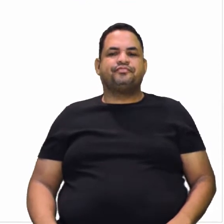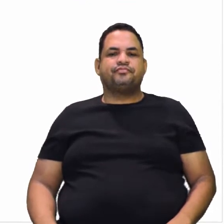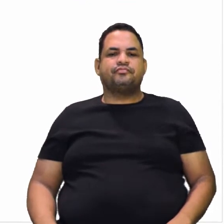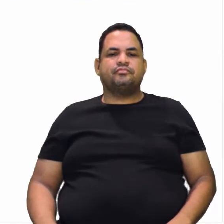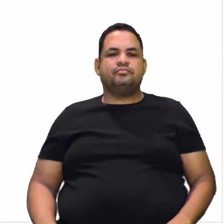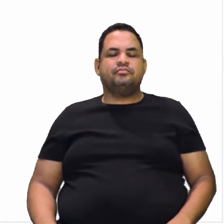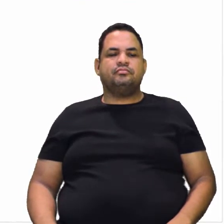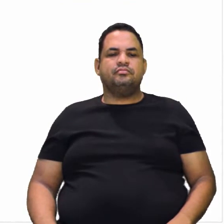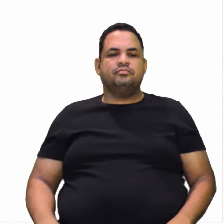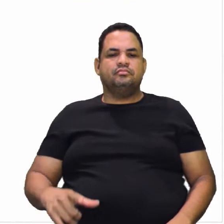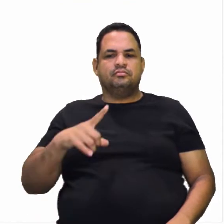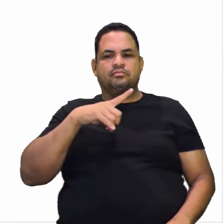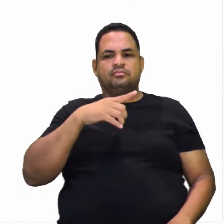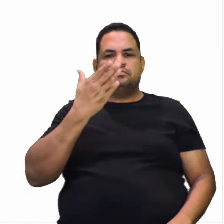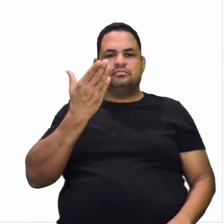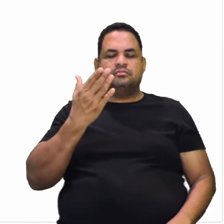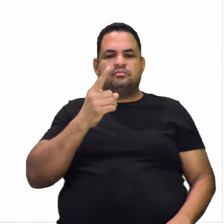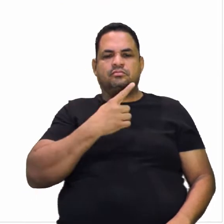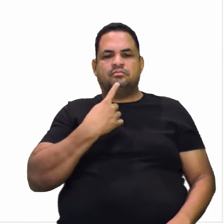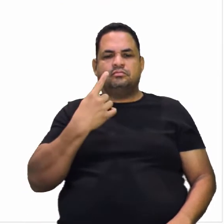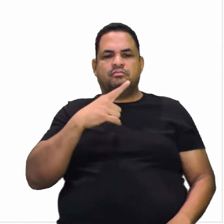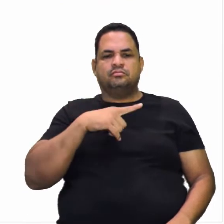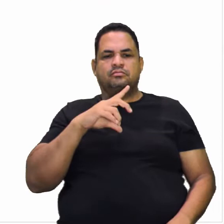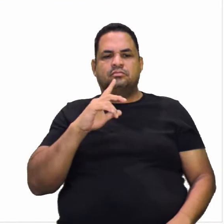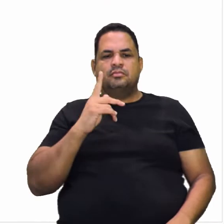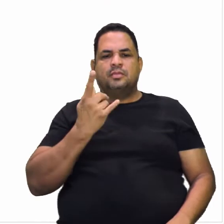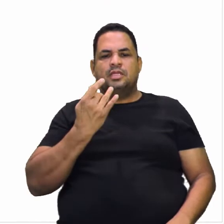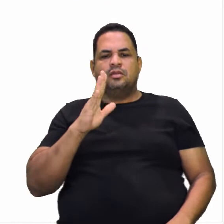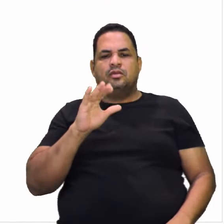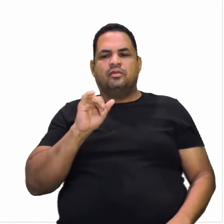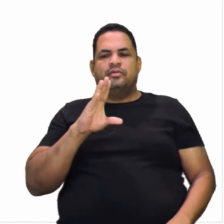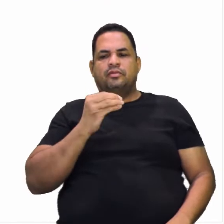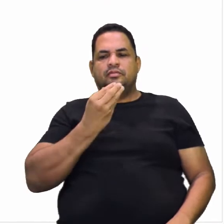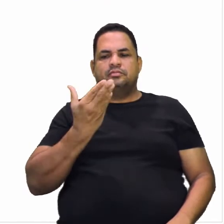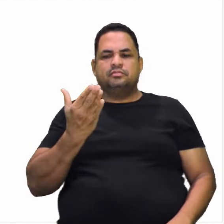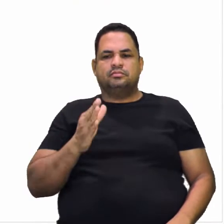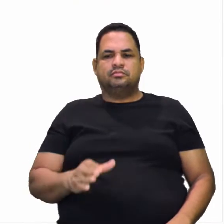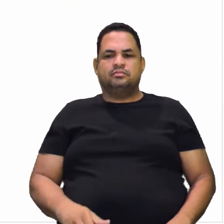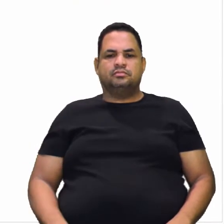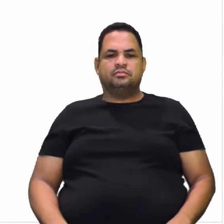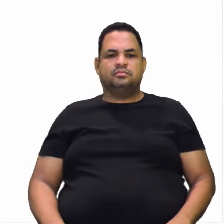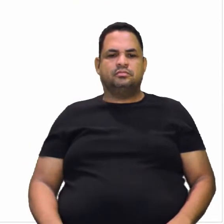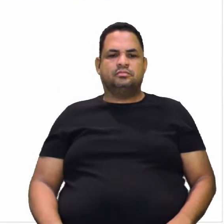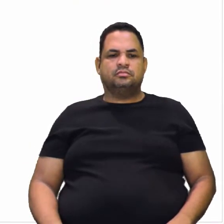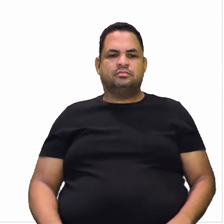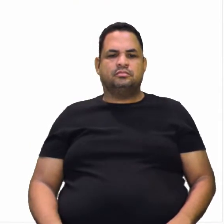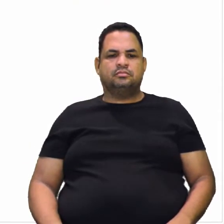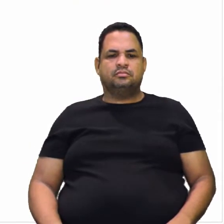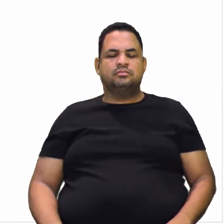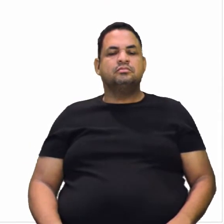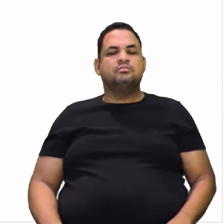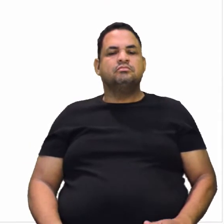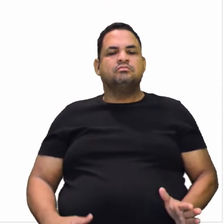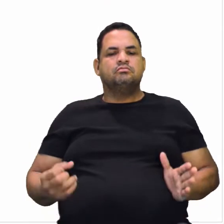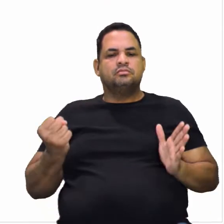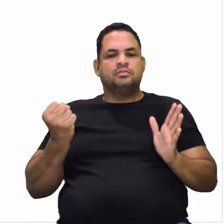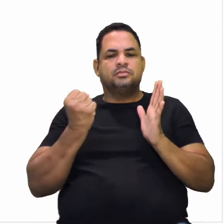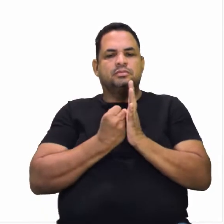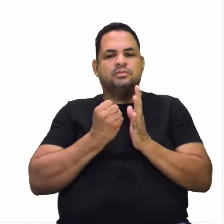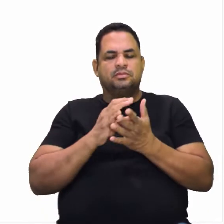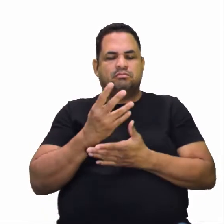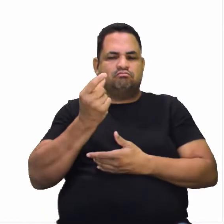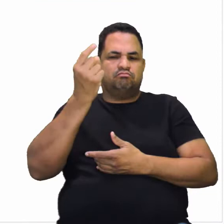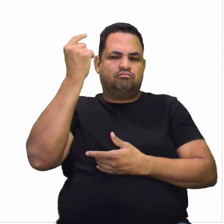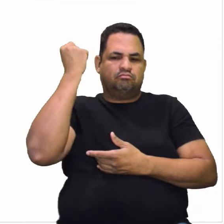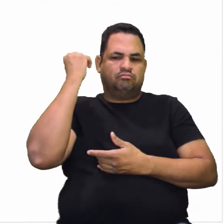nós temos a escrita cuneiforme, nós temos os hieróglifos, que é colocado aí ao lado. Aí, ó. É um dos registros mais antigos da história da